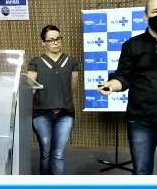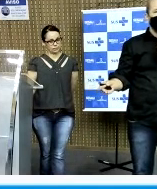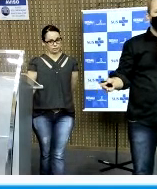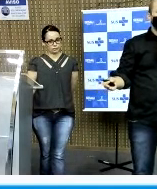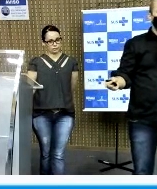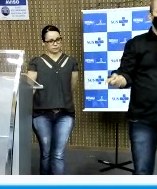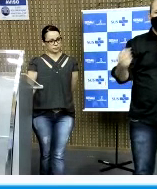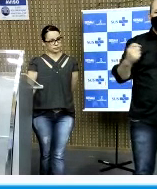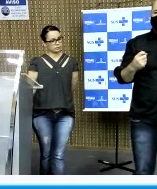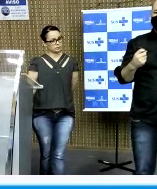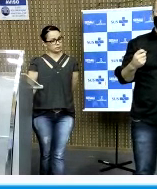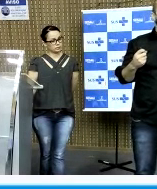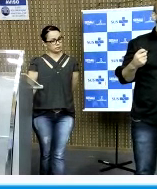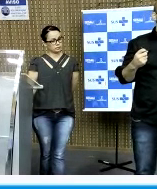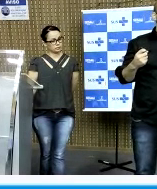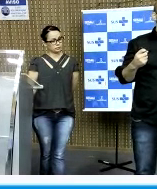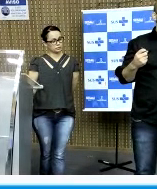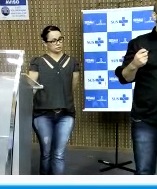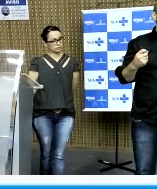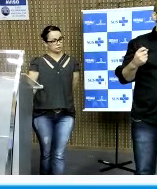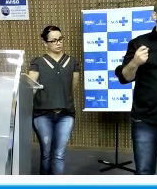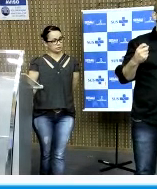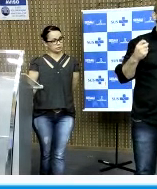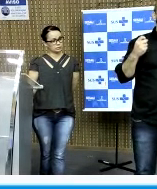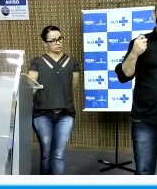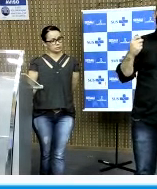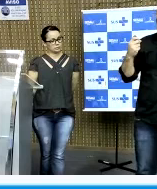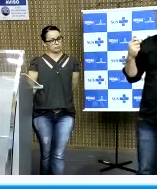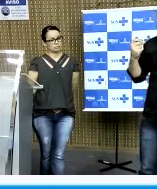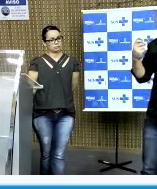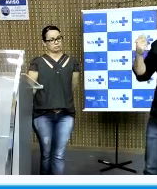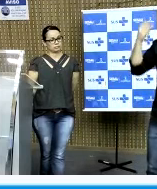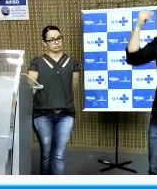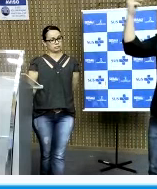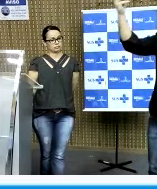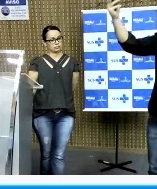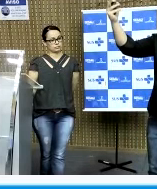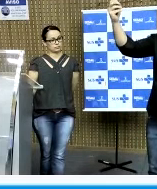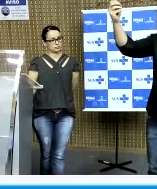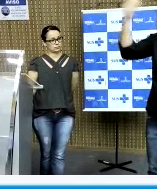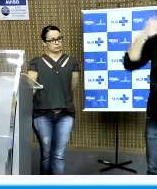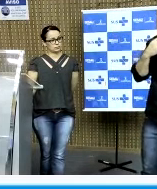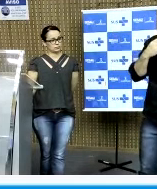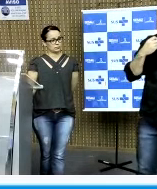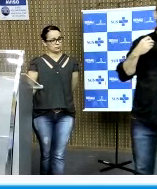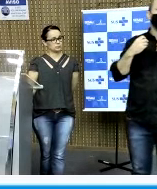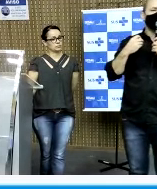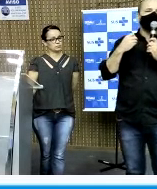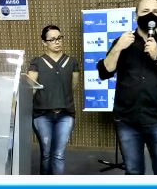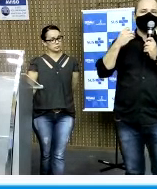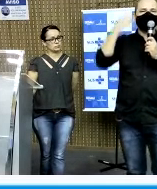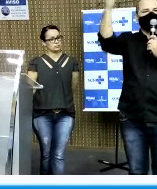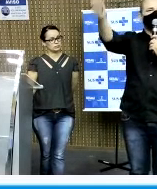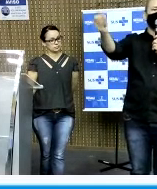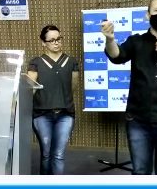gestante. Se eu recebi uma notificação de um exame alterado e essa gestante vamos supor, é lá do Distrito Lagoa, ela veio, se consultou,